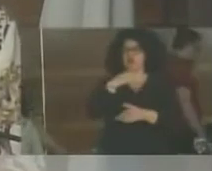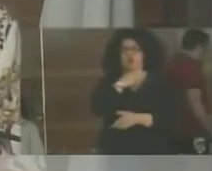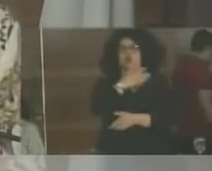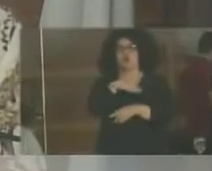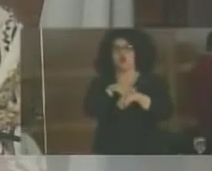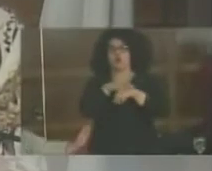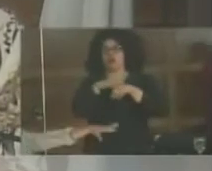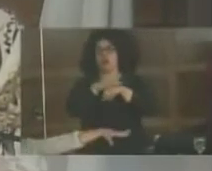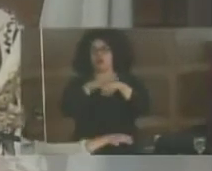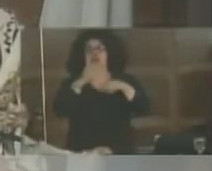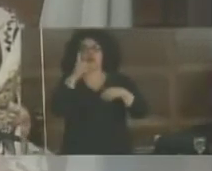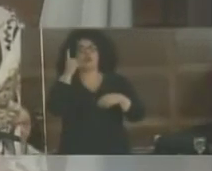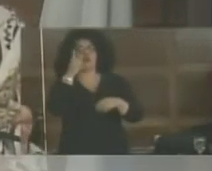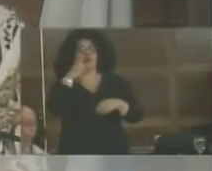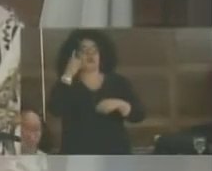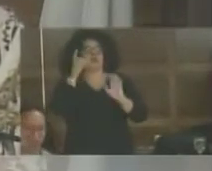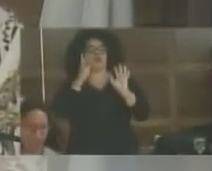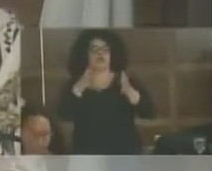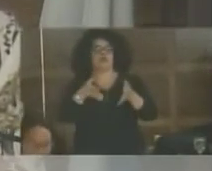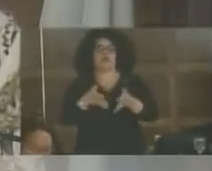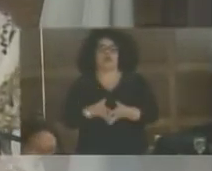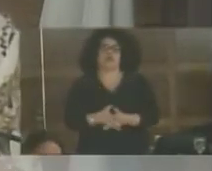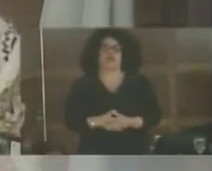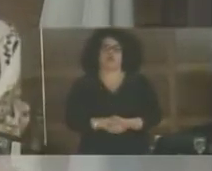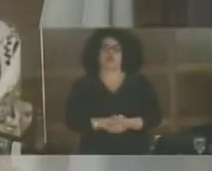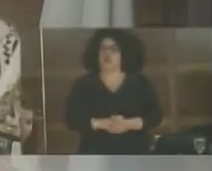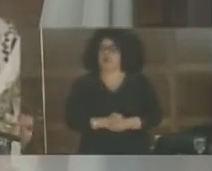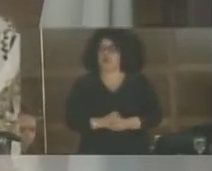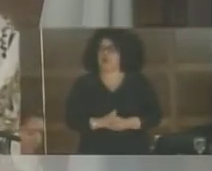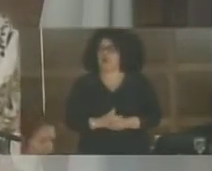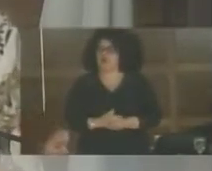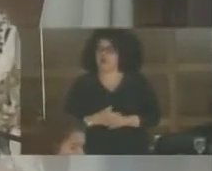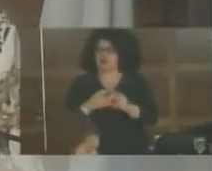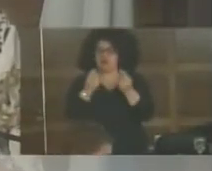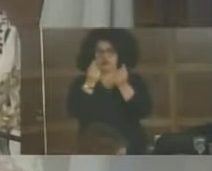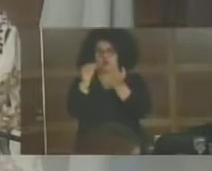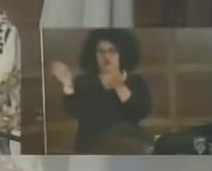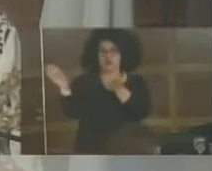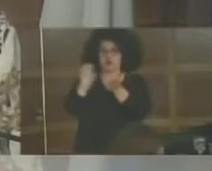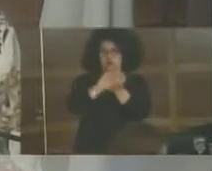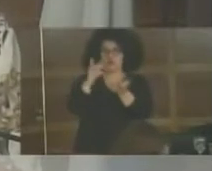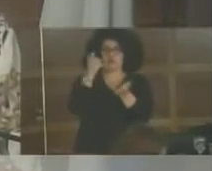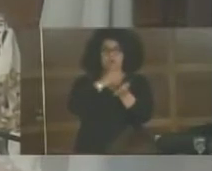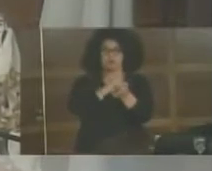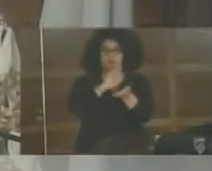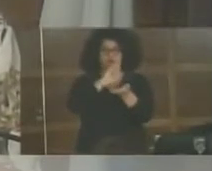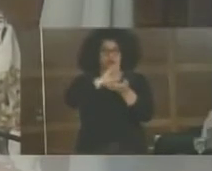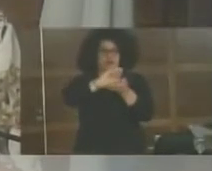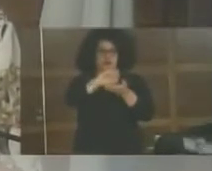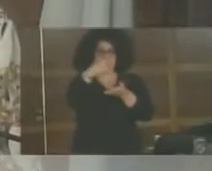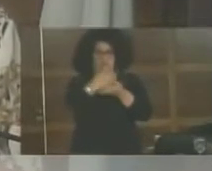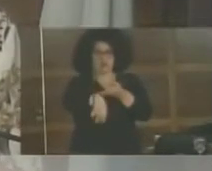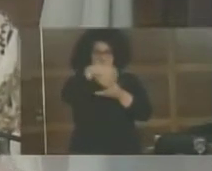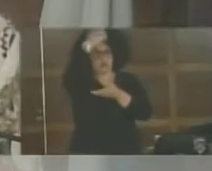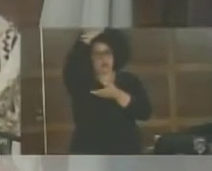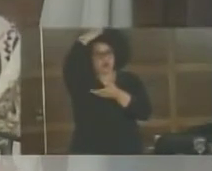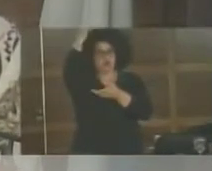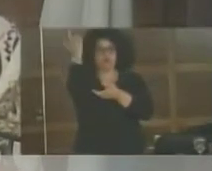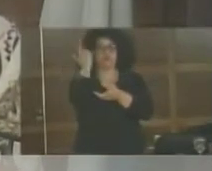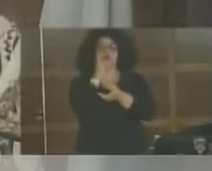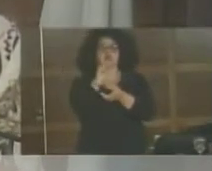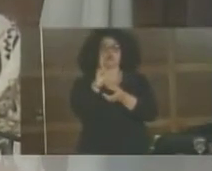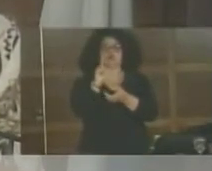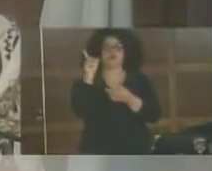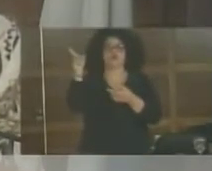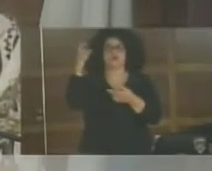Santos, que enviou uma emenda para cá para aquisição do castramóvel, e o